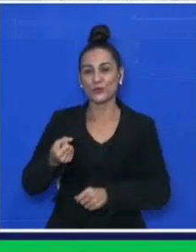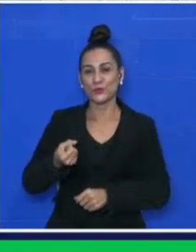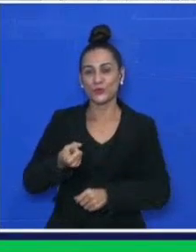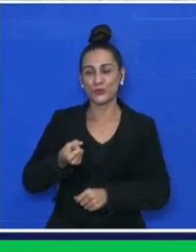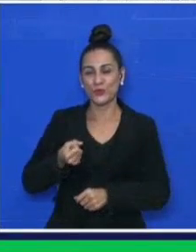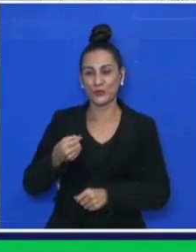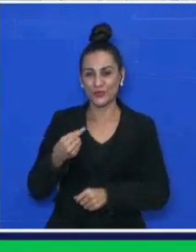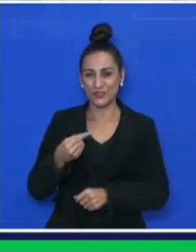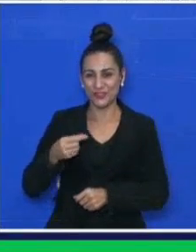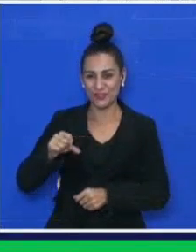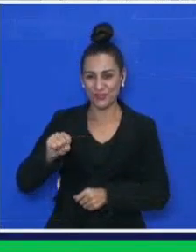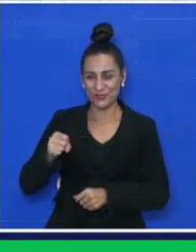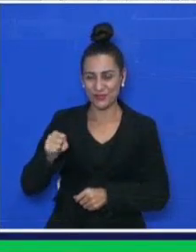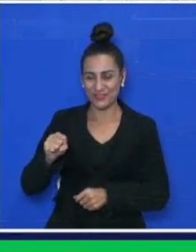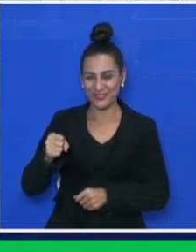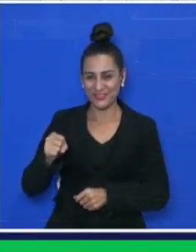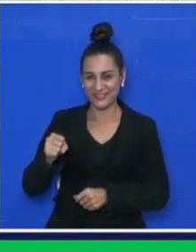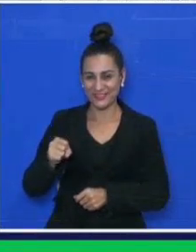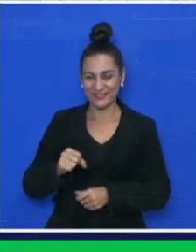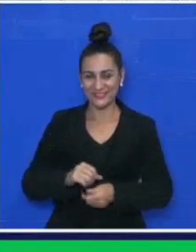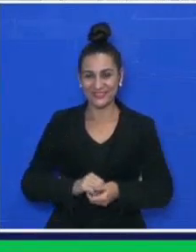18.